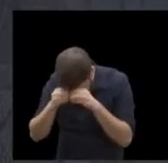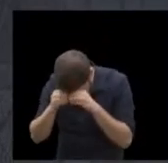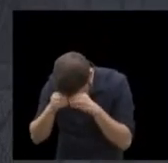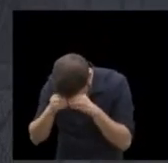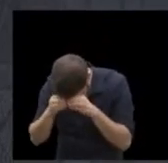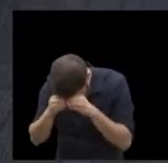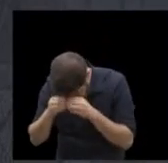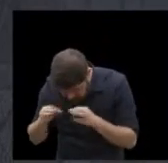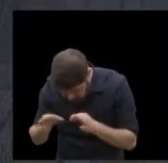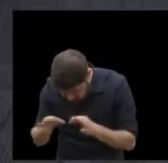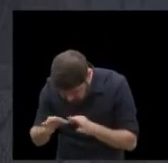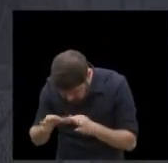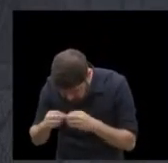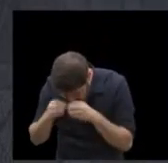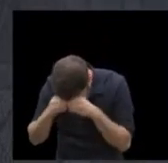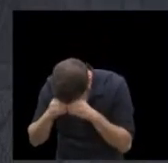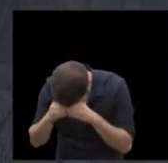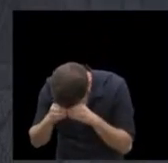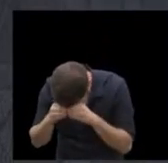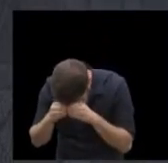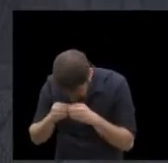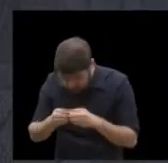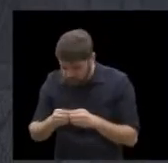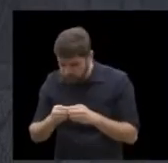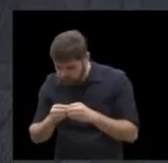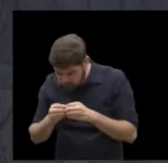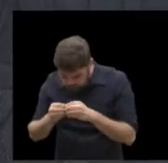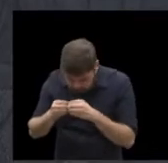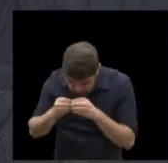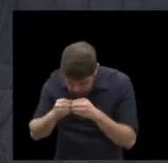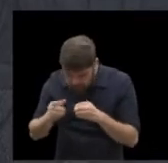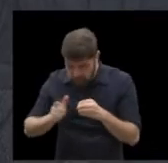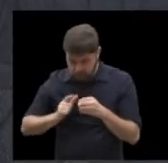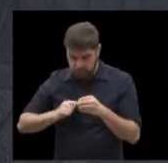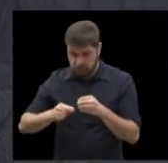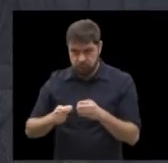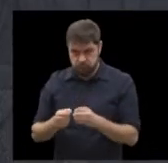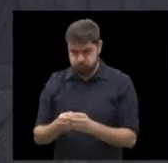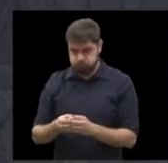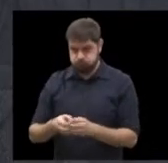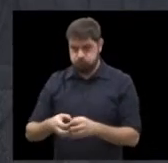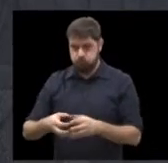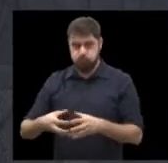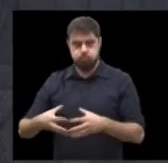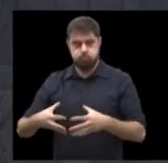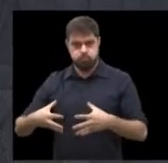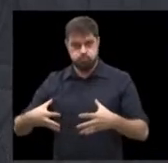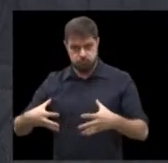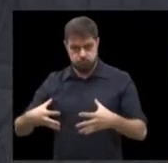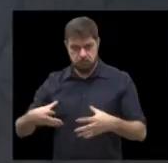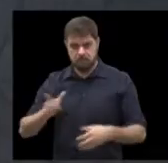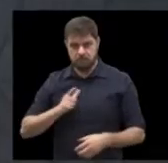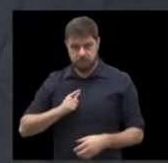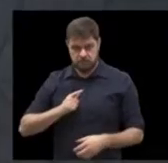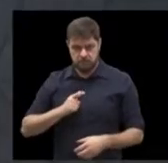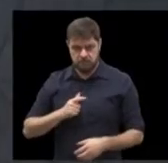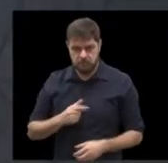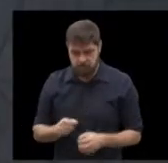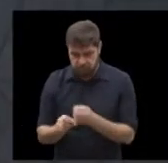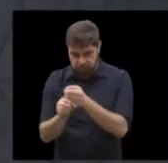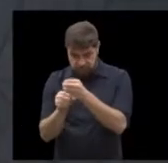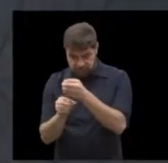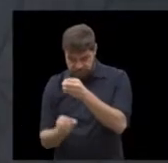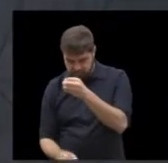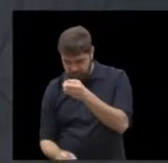células, linfócitos, neutrófilos, dentro do líquor. Então aumenta muito na meningite